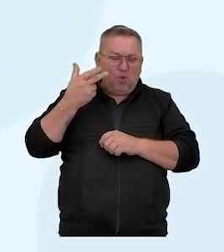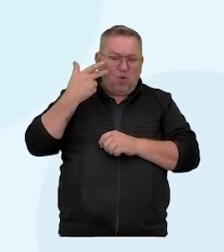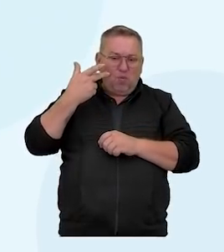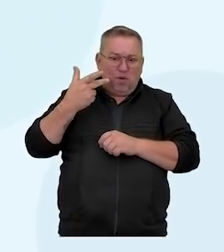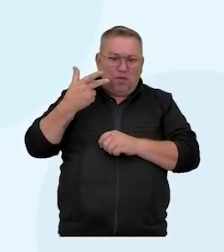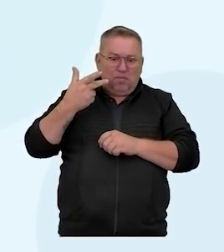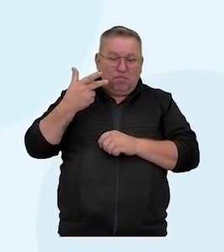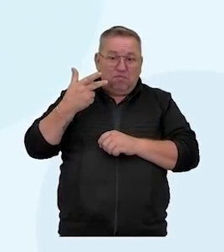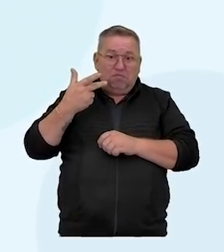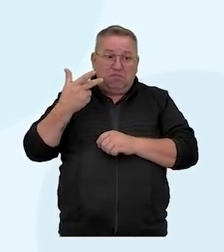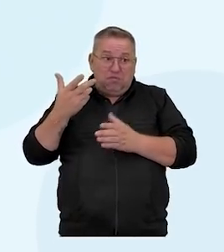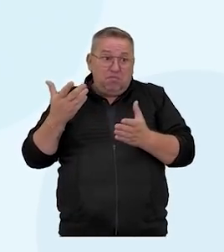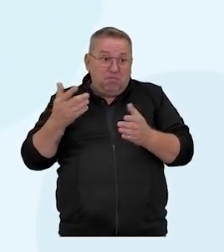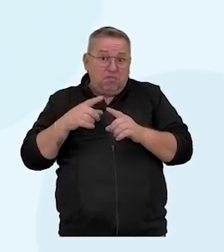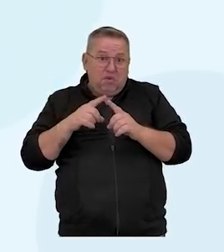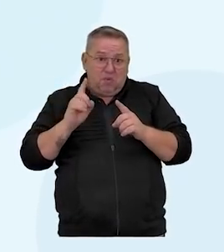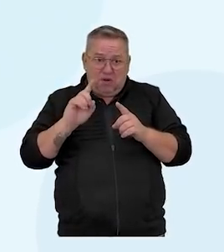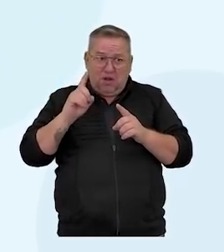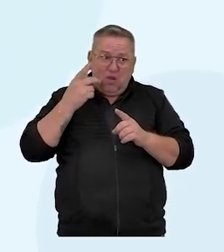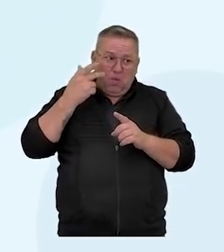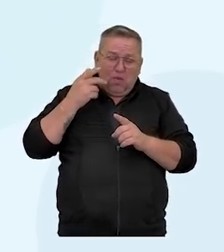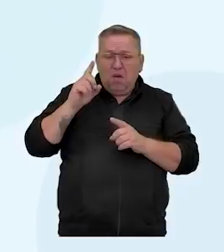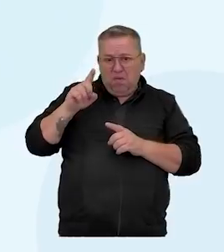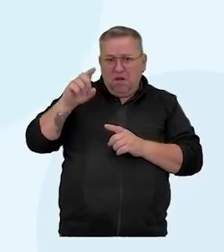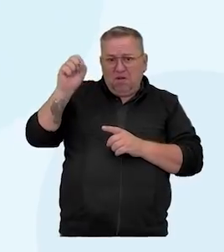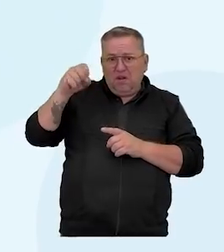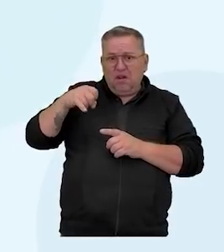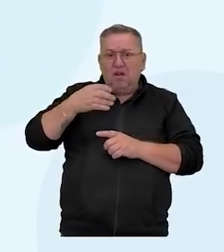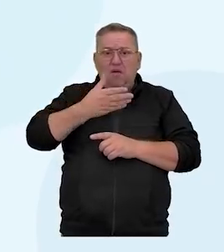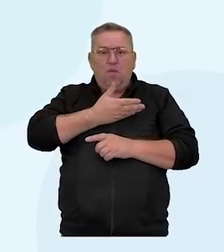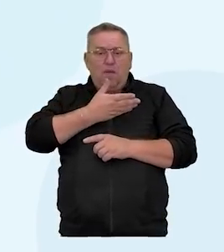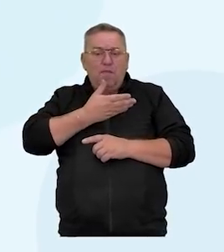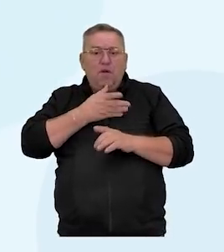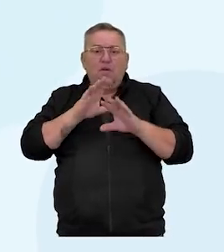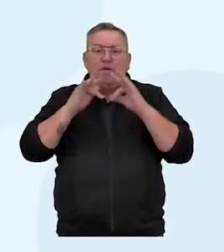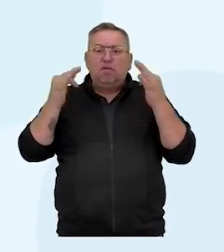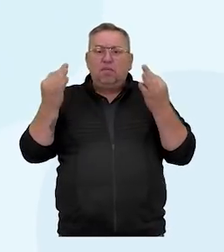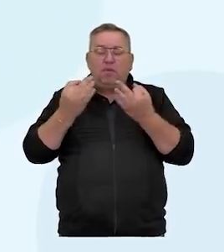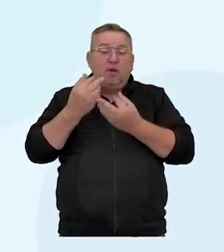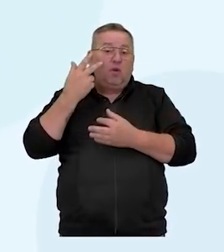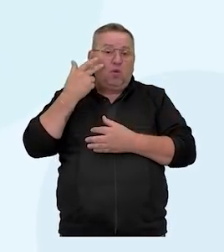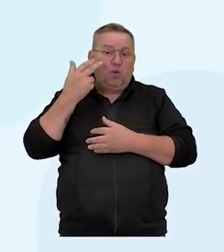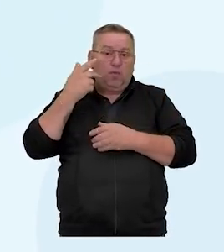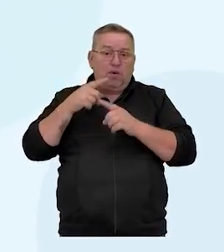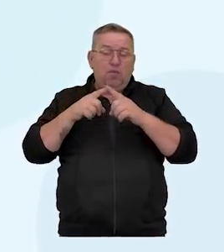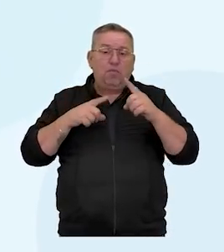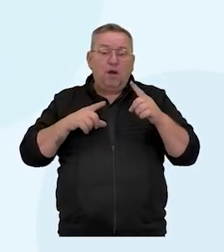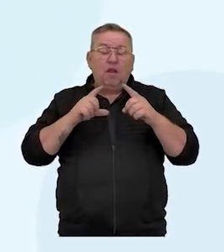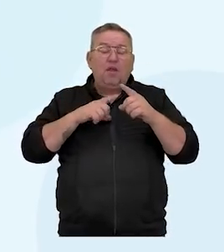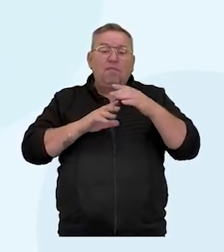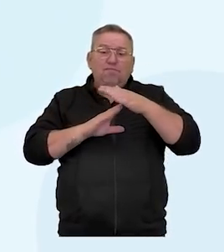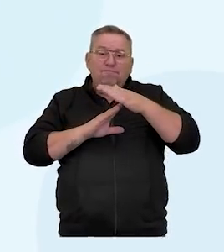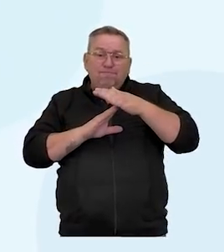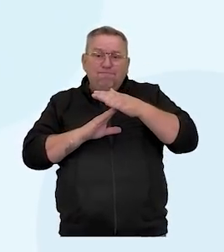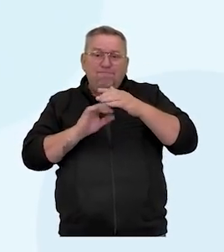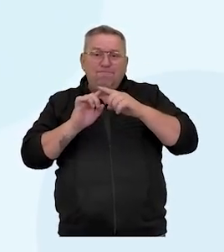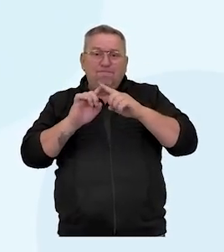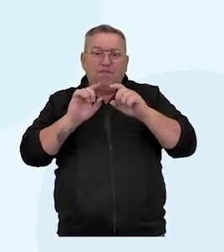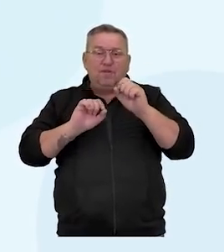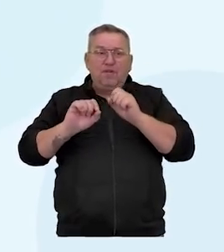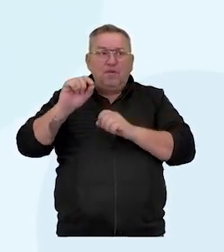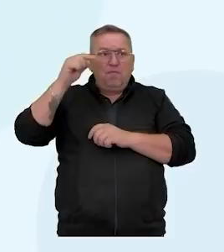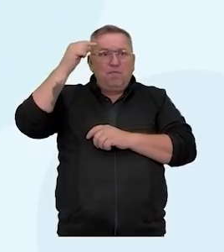não que não seja normal compartilhar com amigos, com familiares, né, mas se entra num pensamento desse, né,